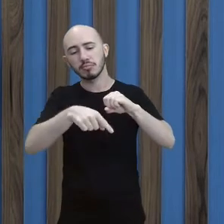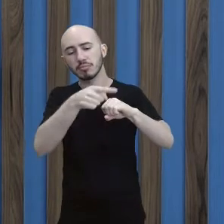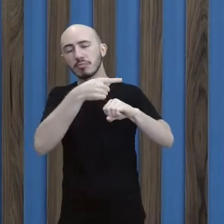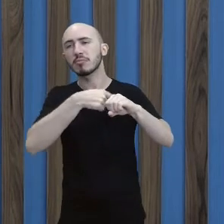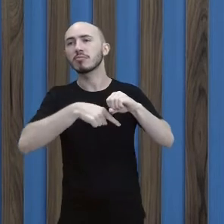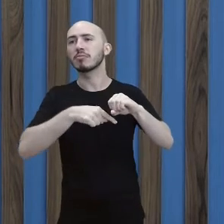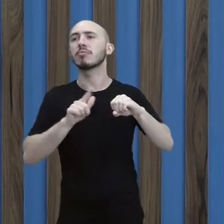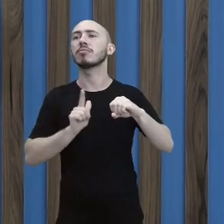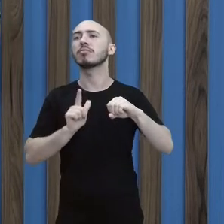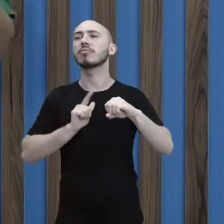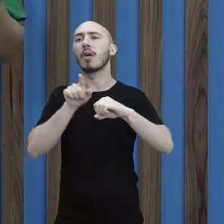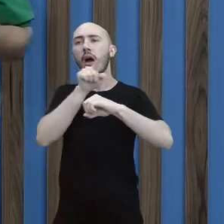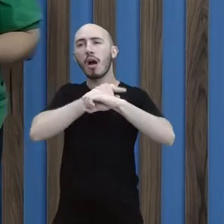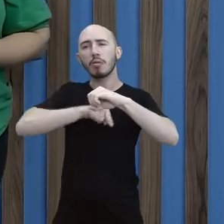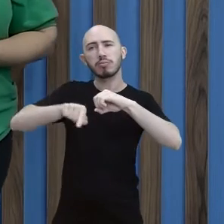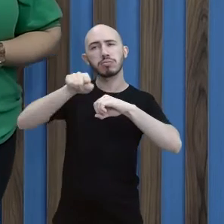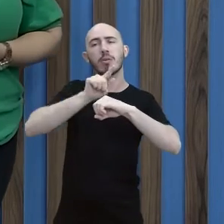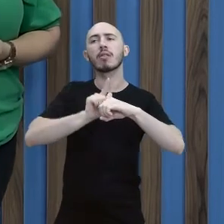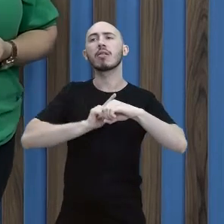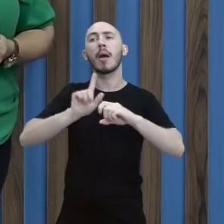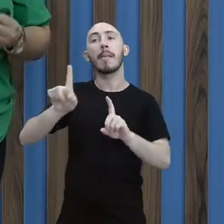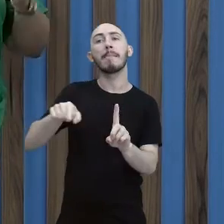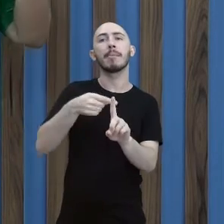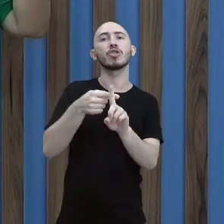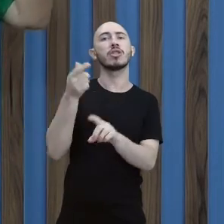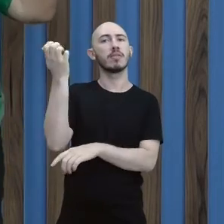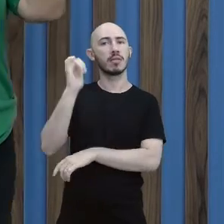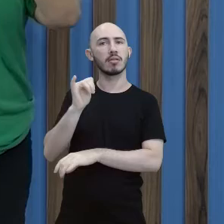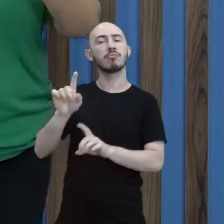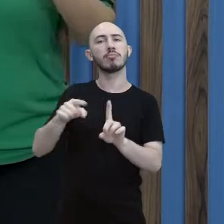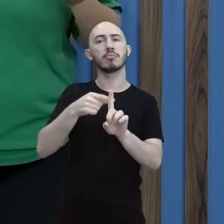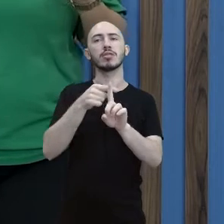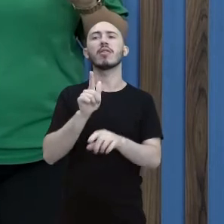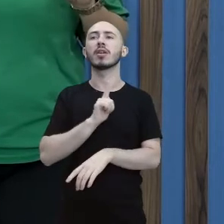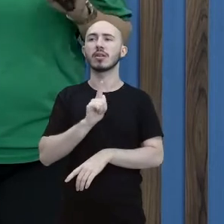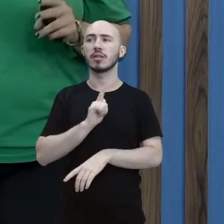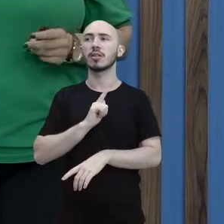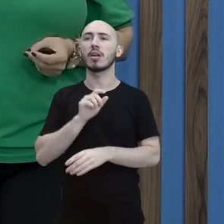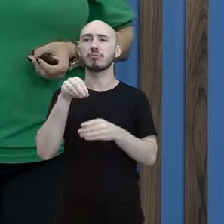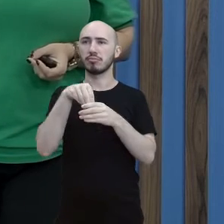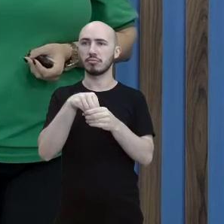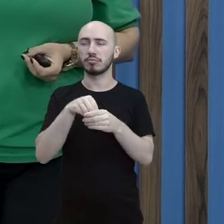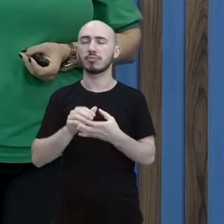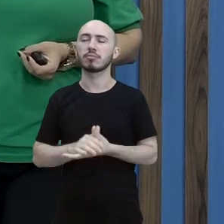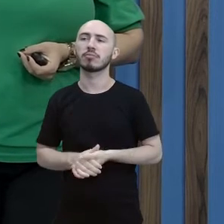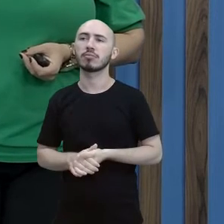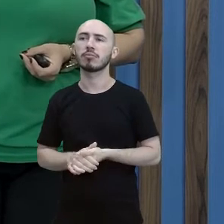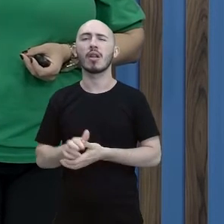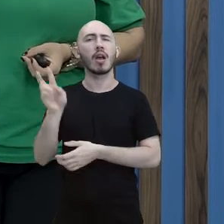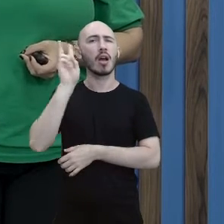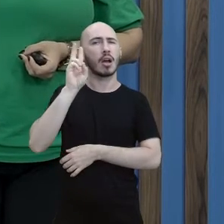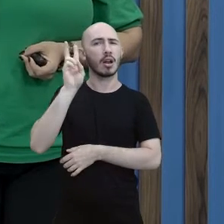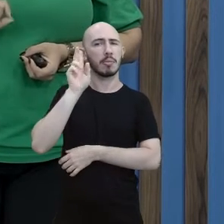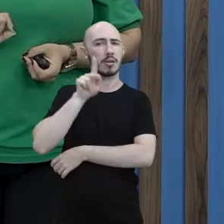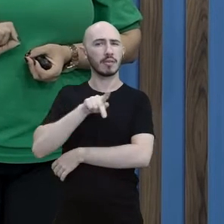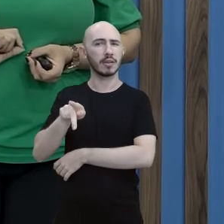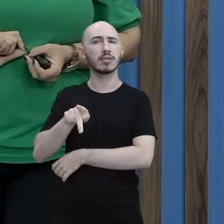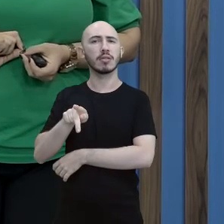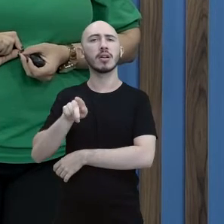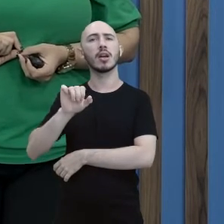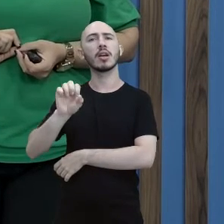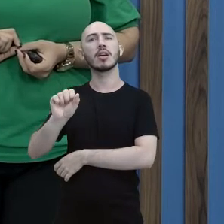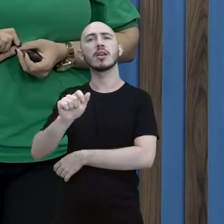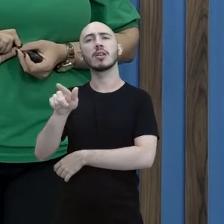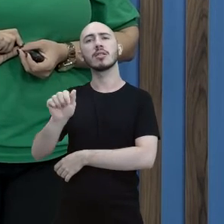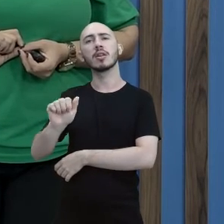esfera tinha carga positiva nela, né? Espalhada lá. Lembra que a professora Isabel até comentou uma vez